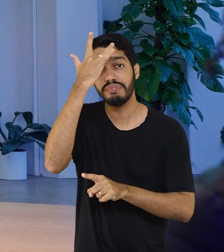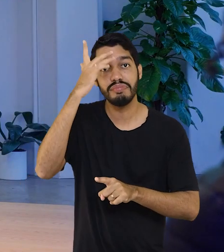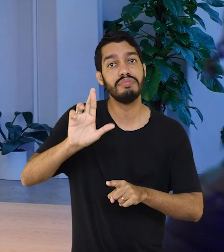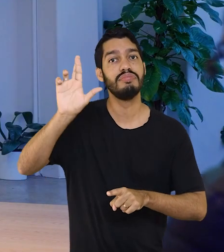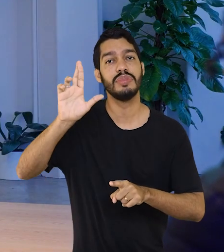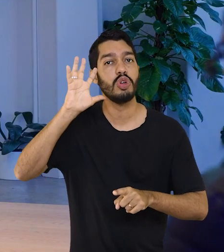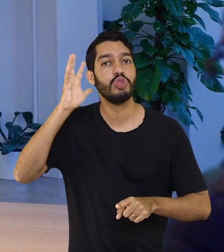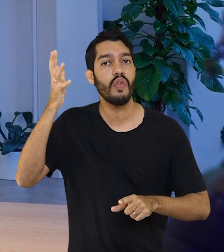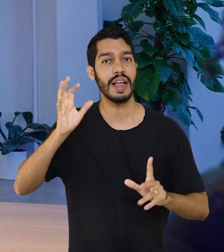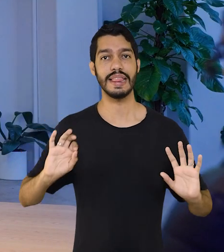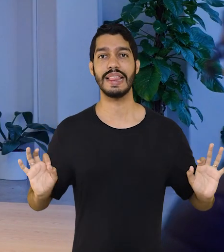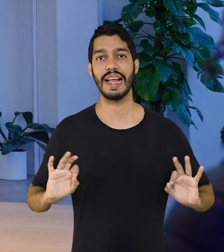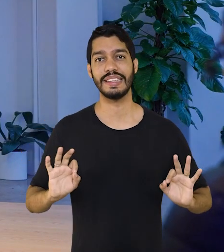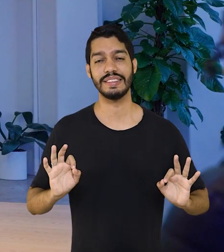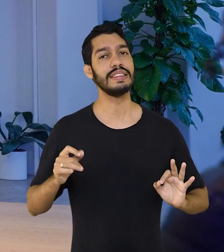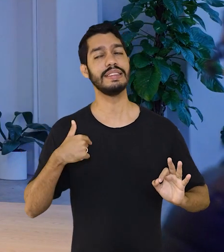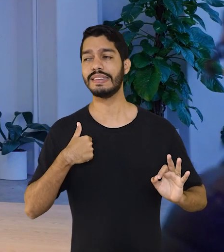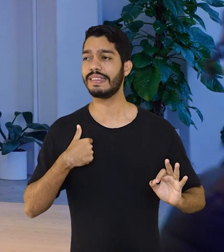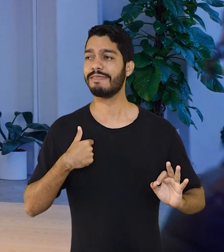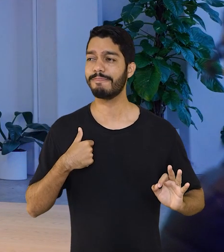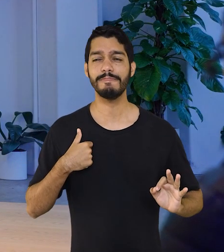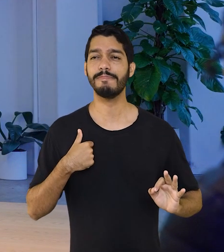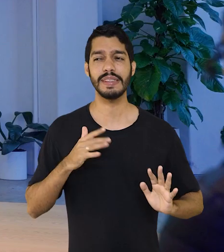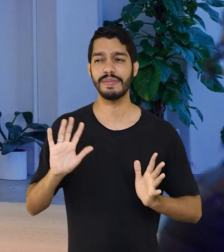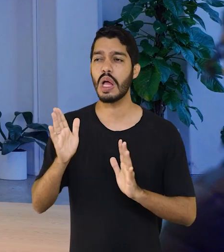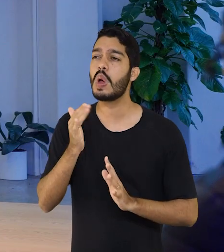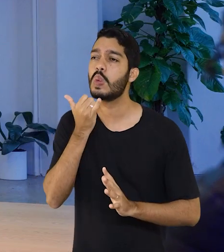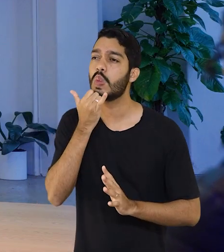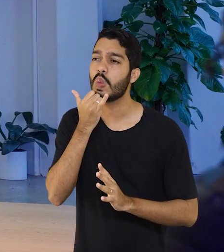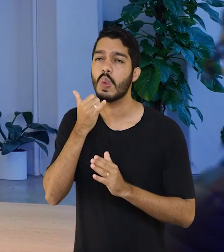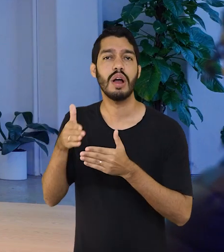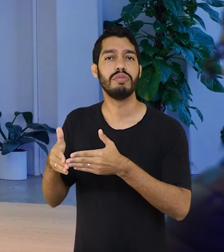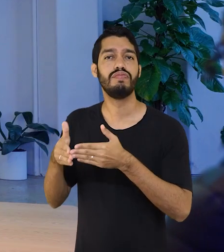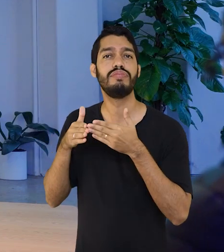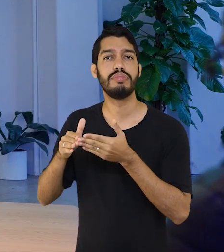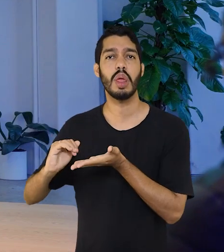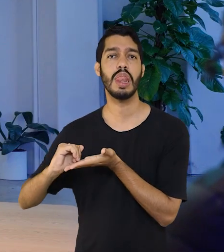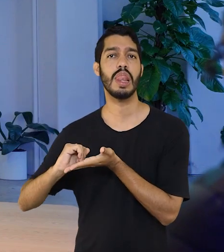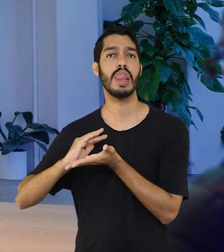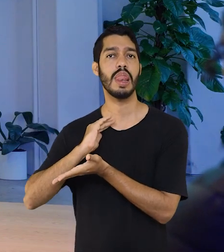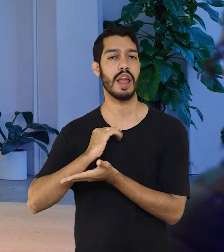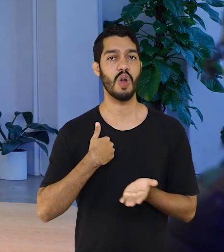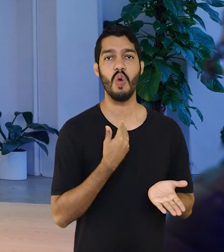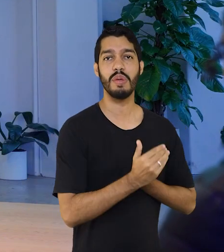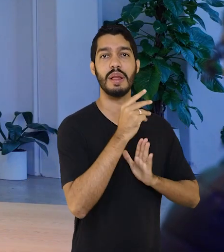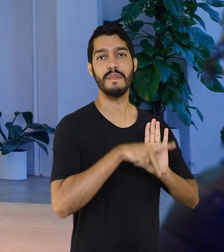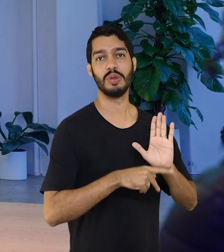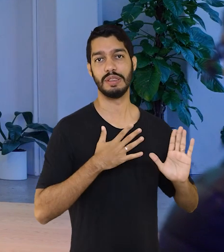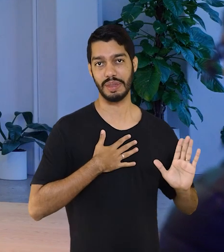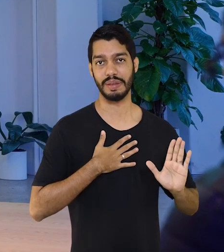esse problema, uma dor que eu mesmo vivi, foi quando eu tomei a coragem de pedir demissão na Coca e começar essa jornada.